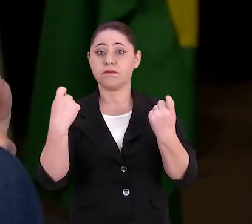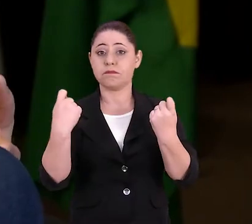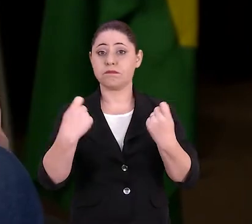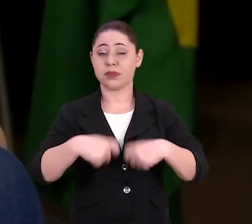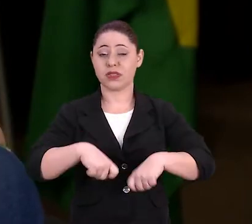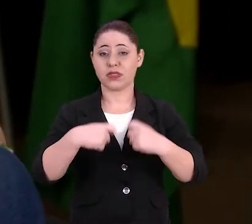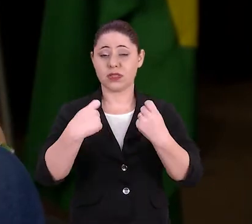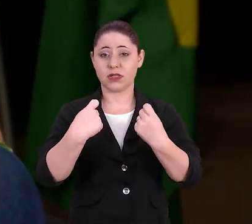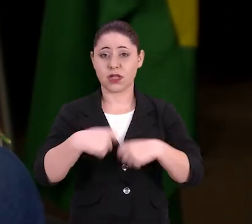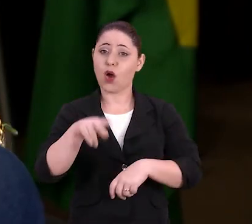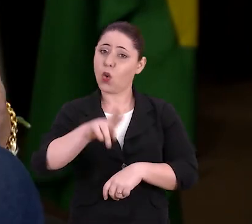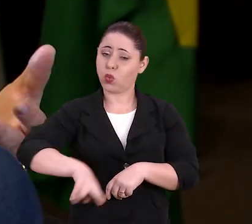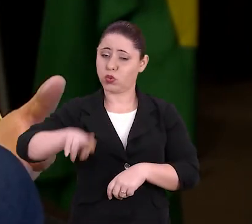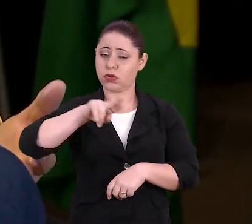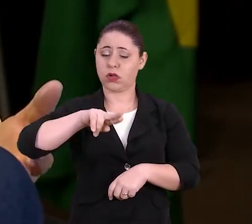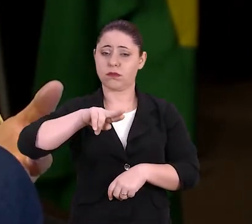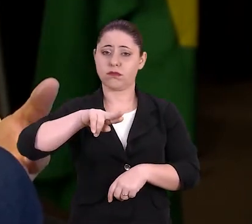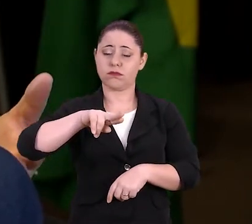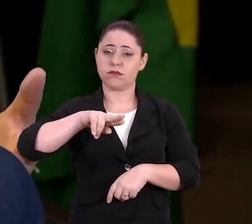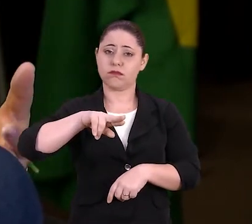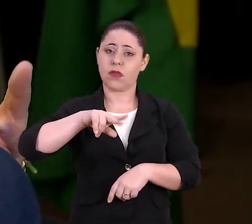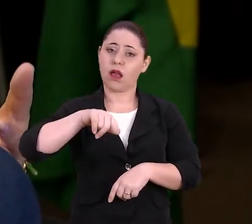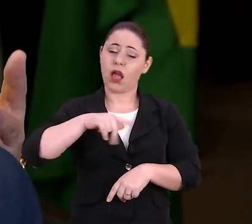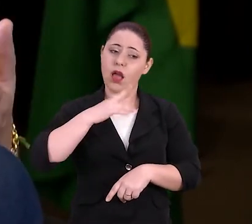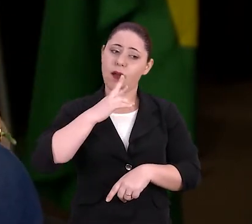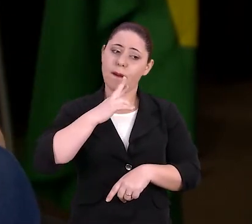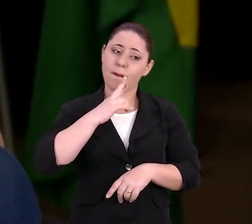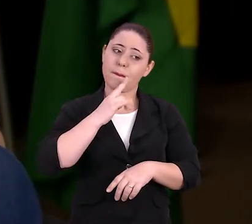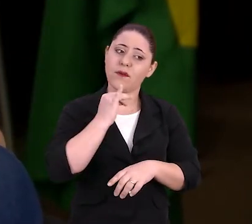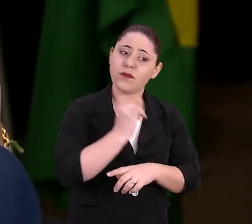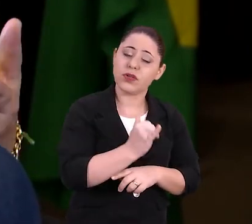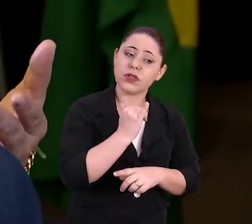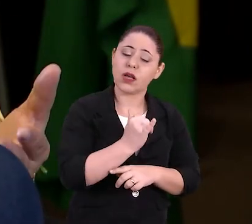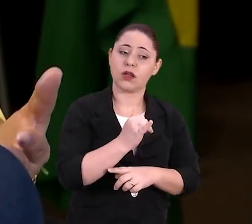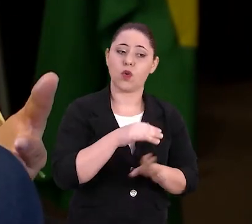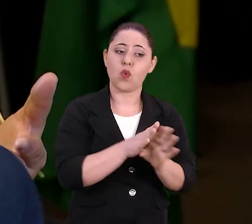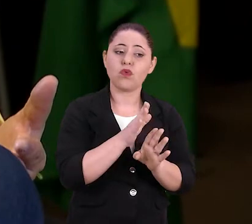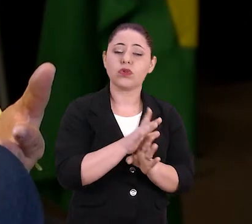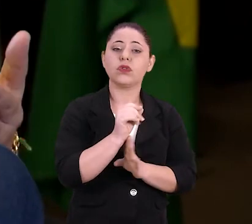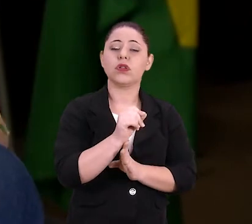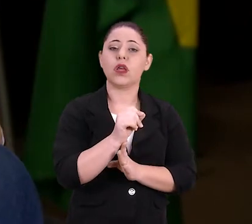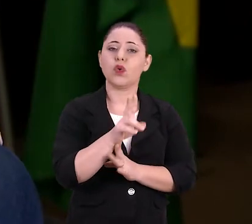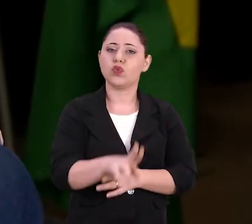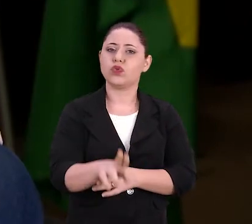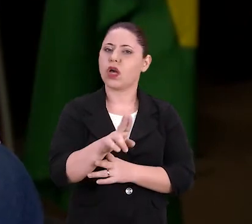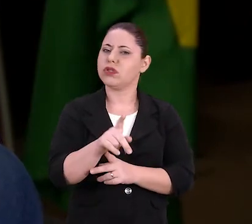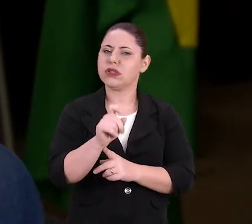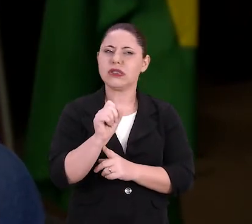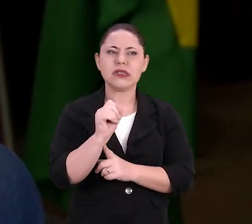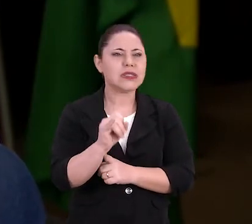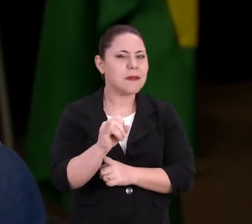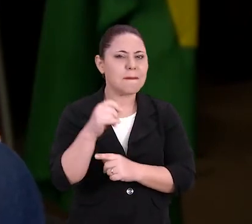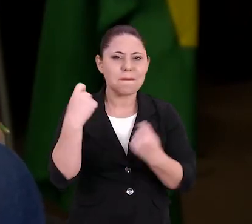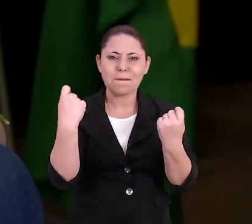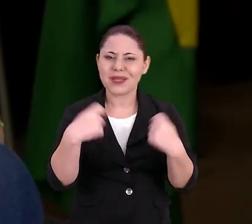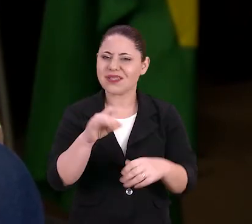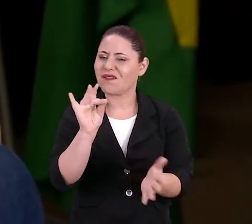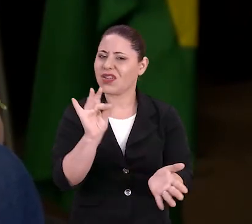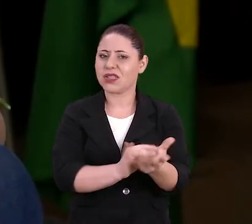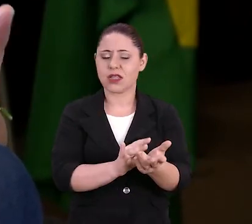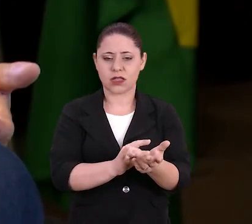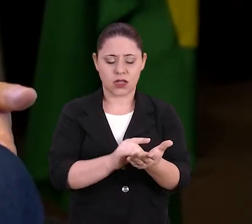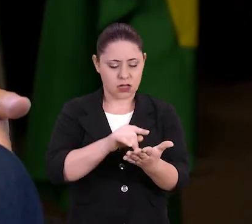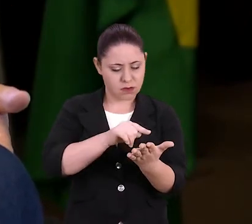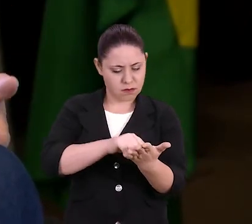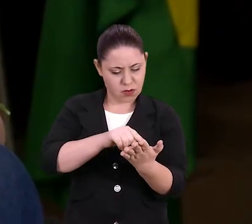ser necessário que eles utilizem, né? Então, assim, a recomendação é utilizar estritamente necessário. Consultar